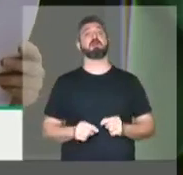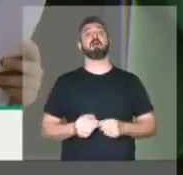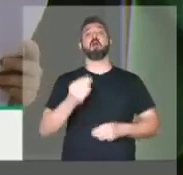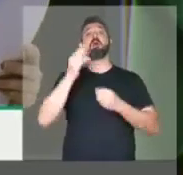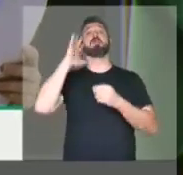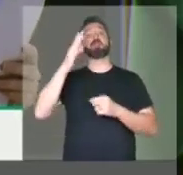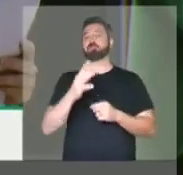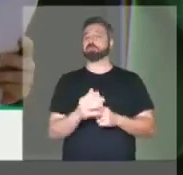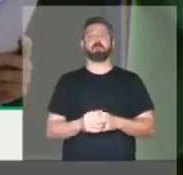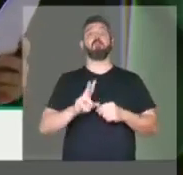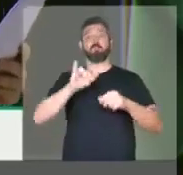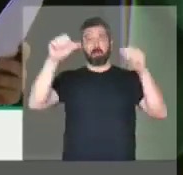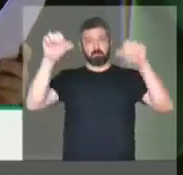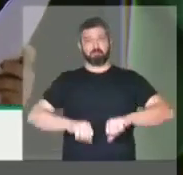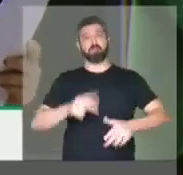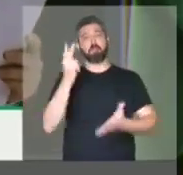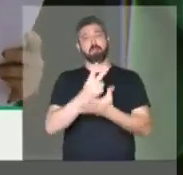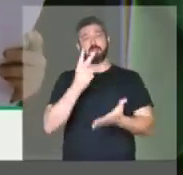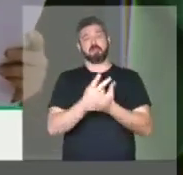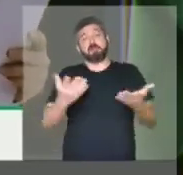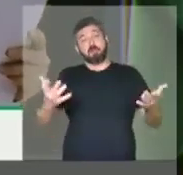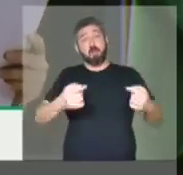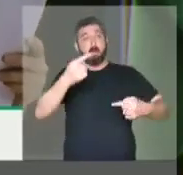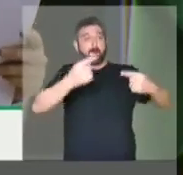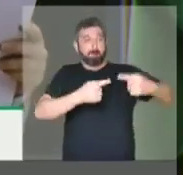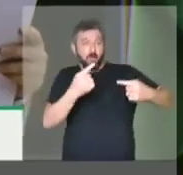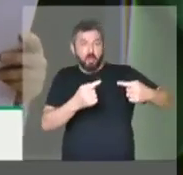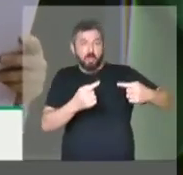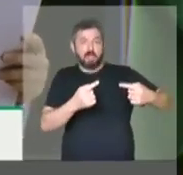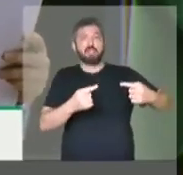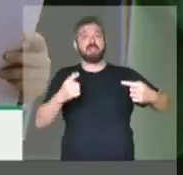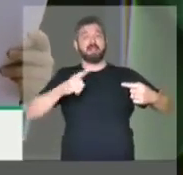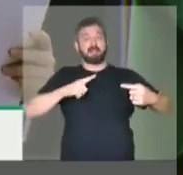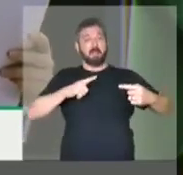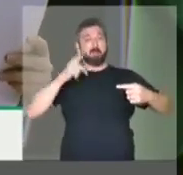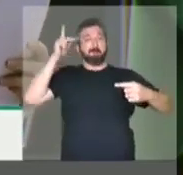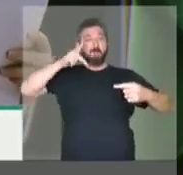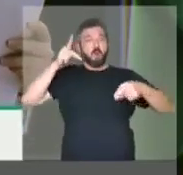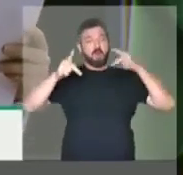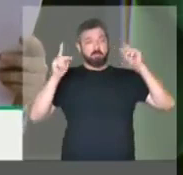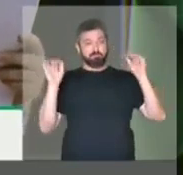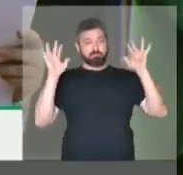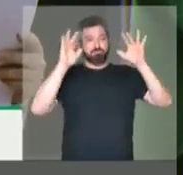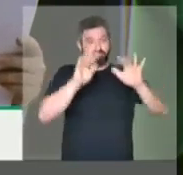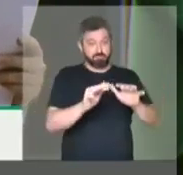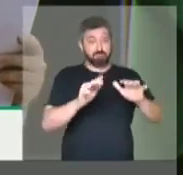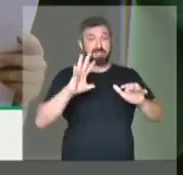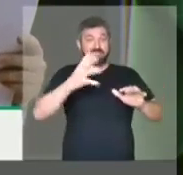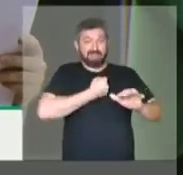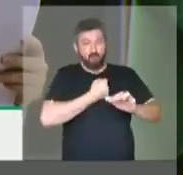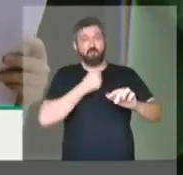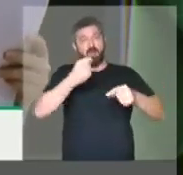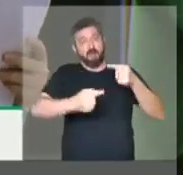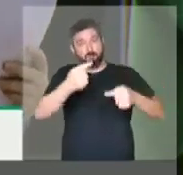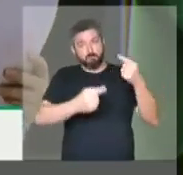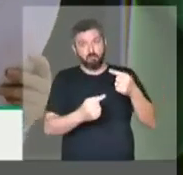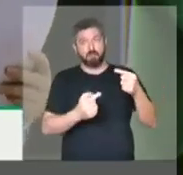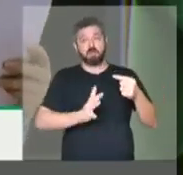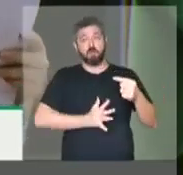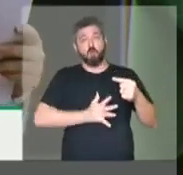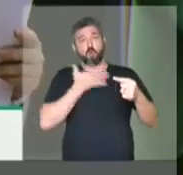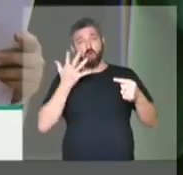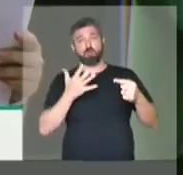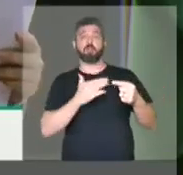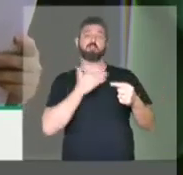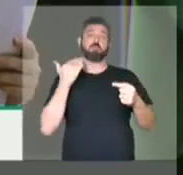é inevitável. Portanto, que a política seja politizada para salvar a própria política da